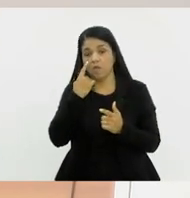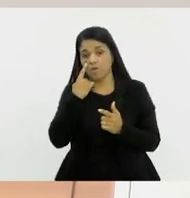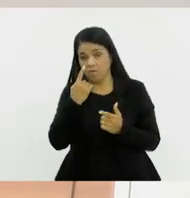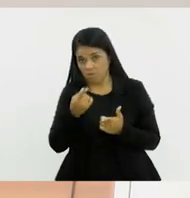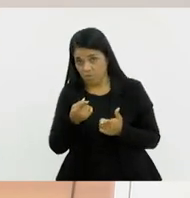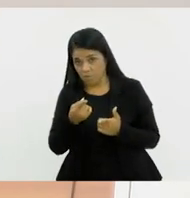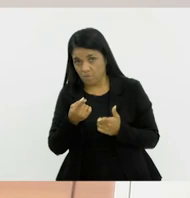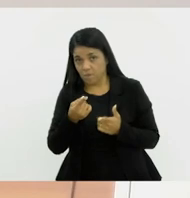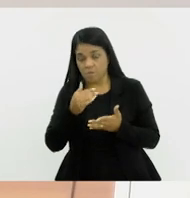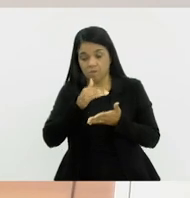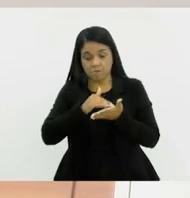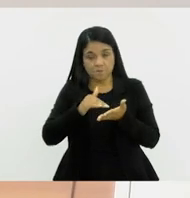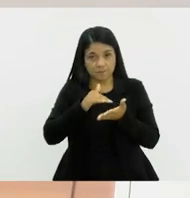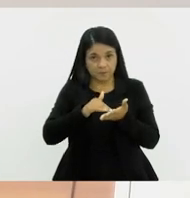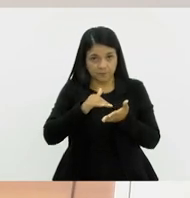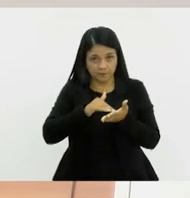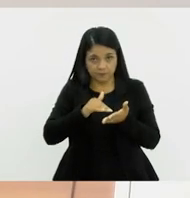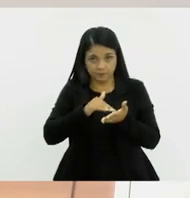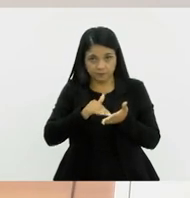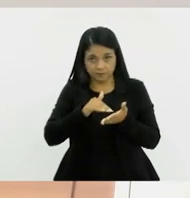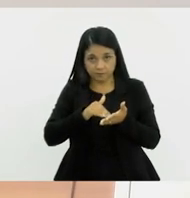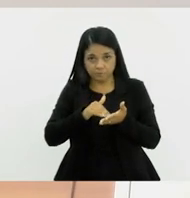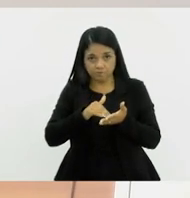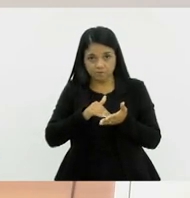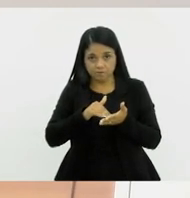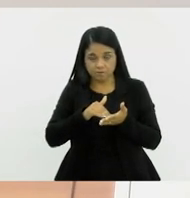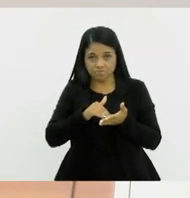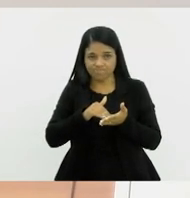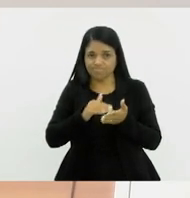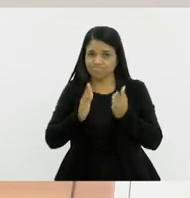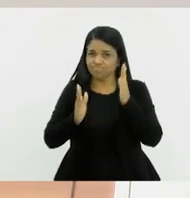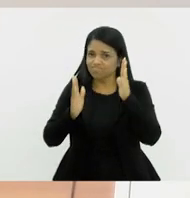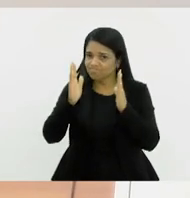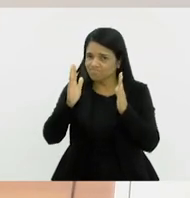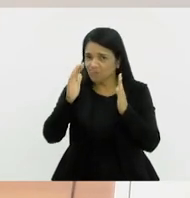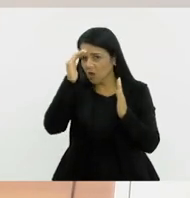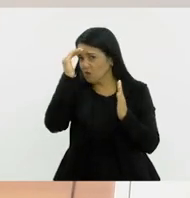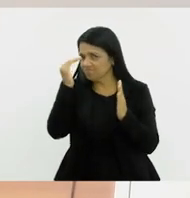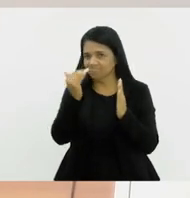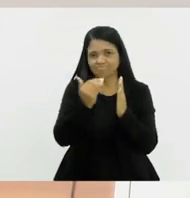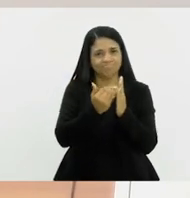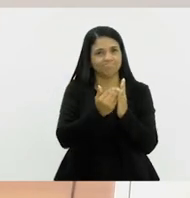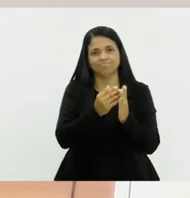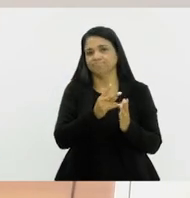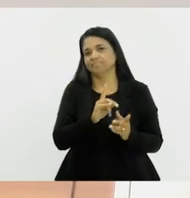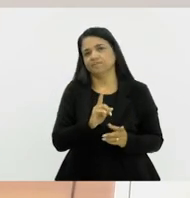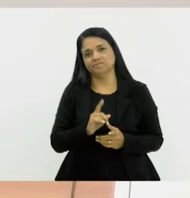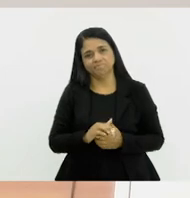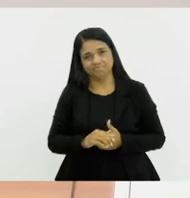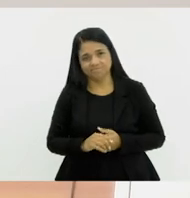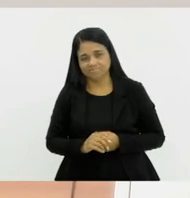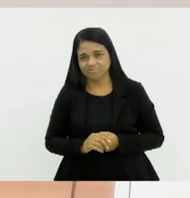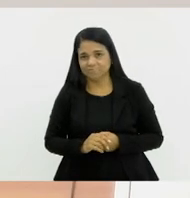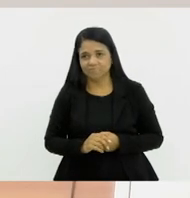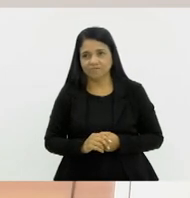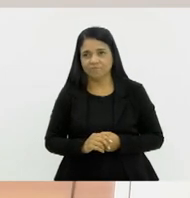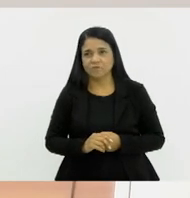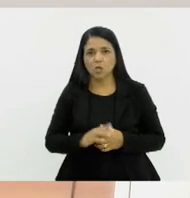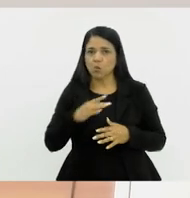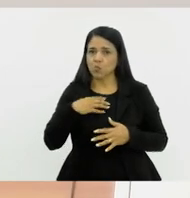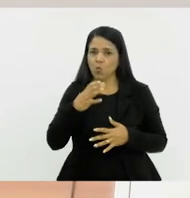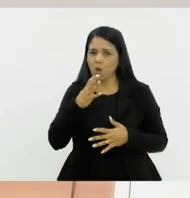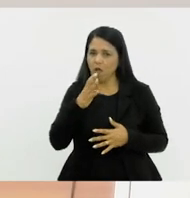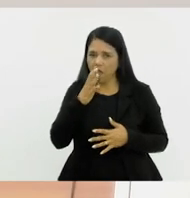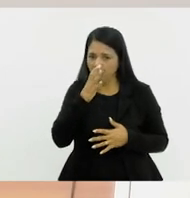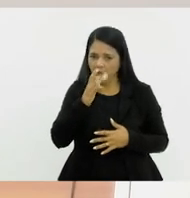pela secretaria, eles não serão cumpridos. Não quero nem imputar a ninguém nenhum